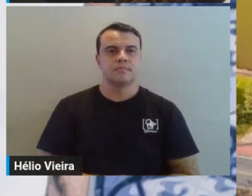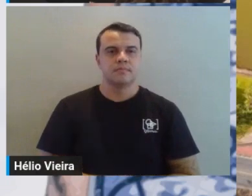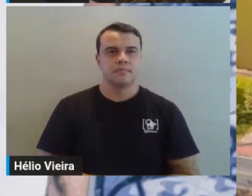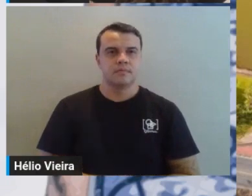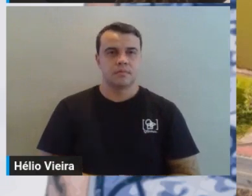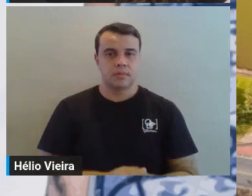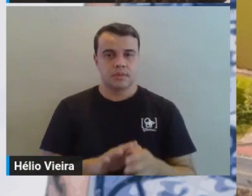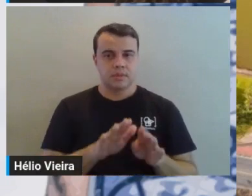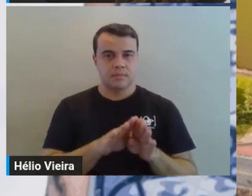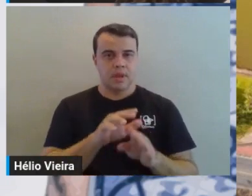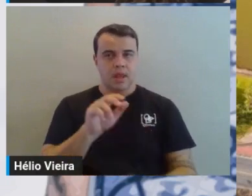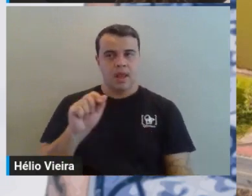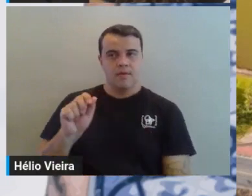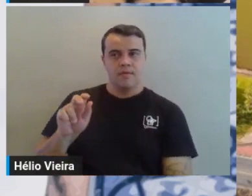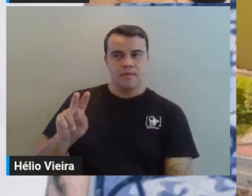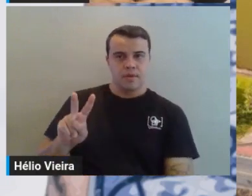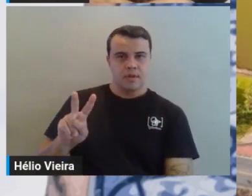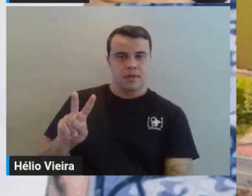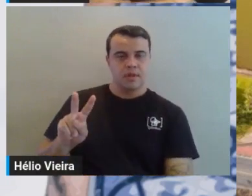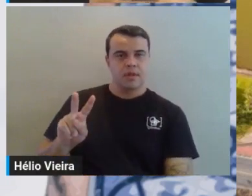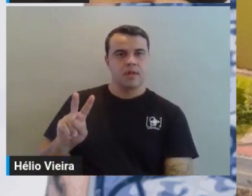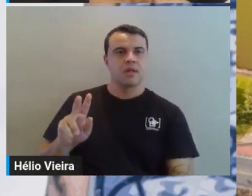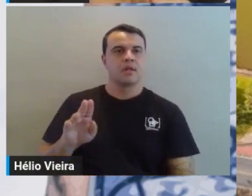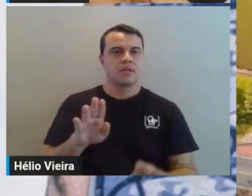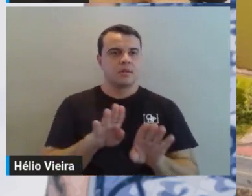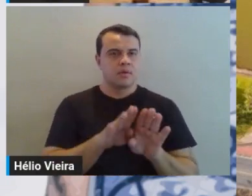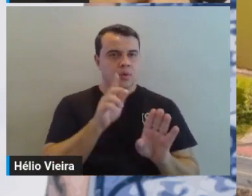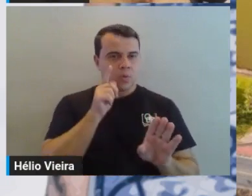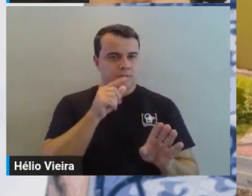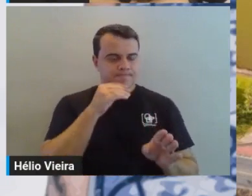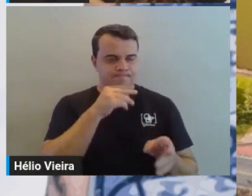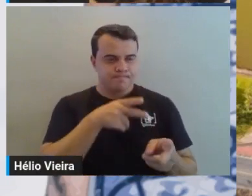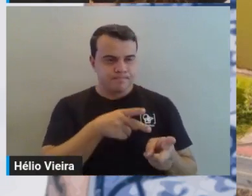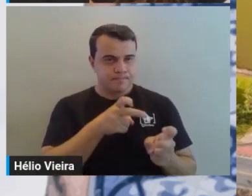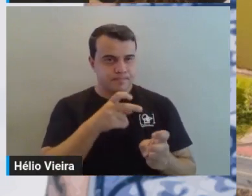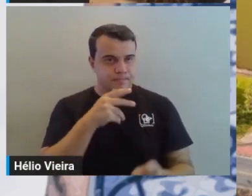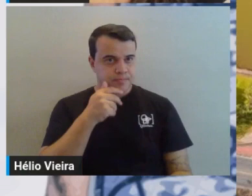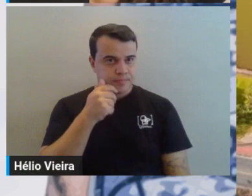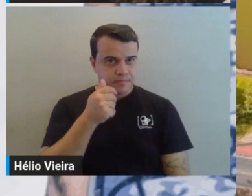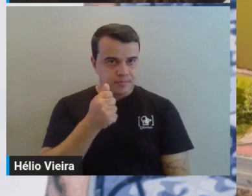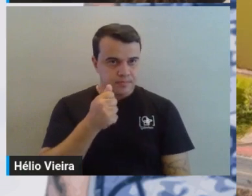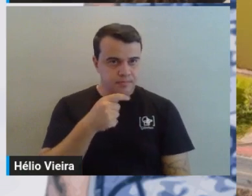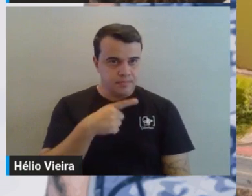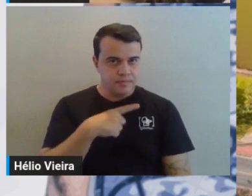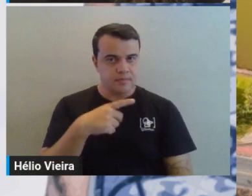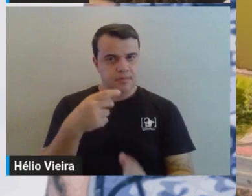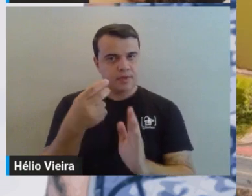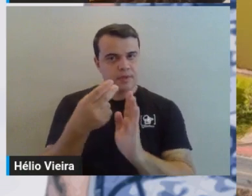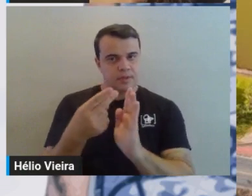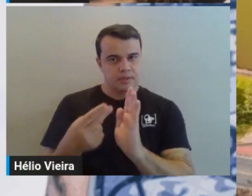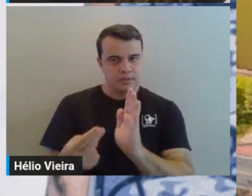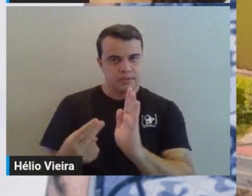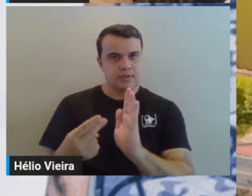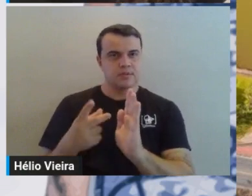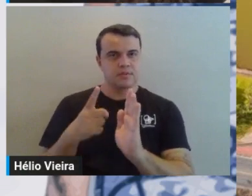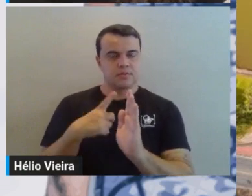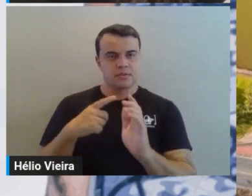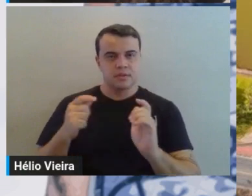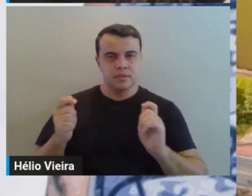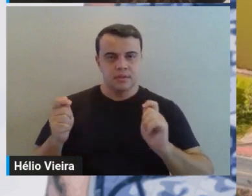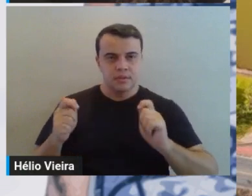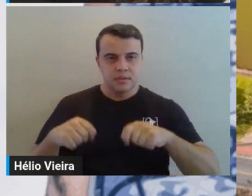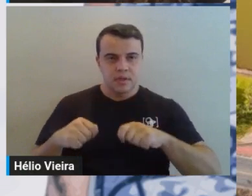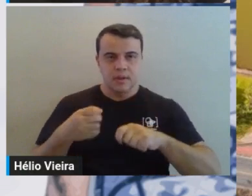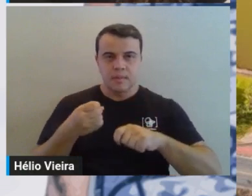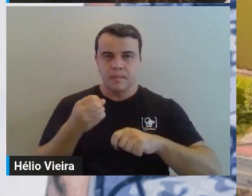tanto a avenida até a lagoa, mas a gente consegue perceber melhor esse desenho, né? Esse desenho